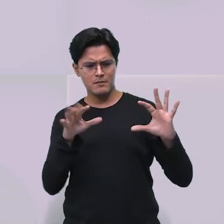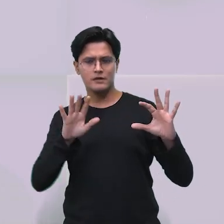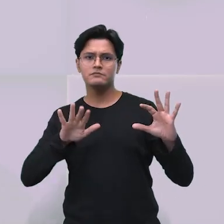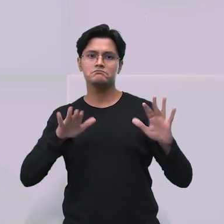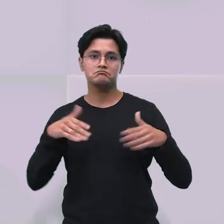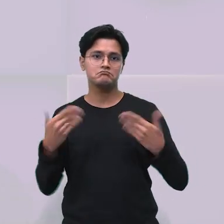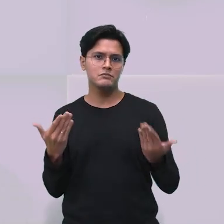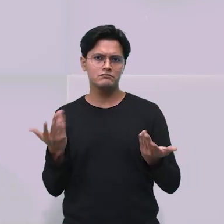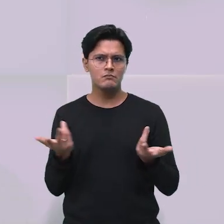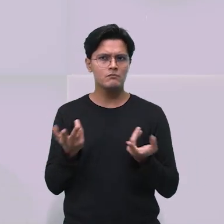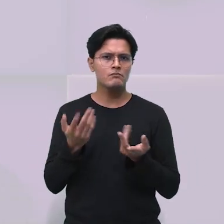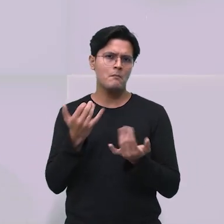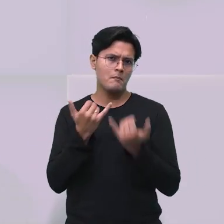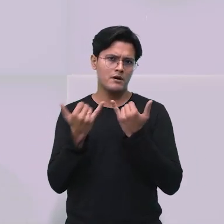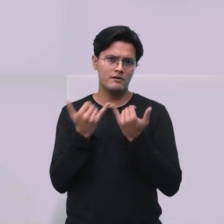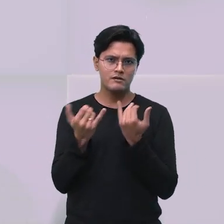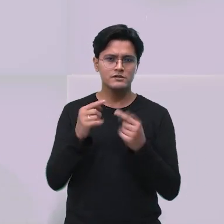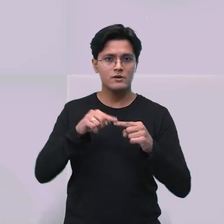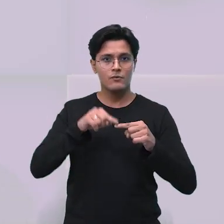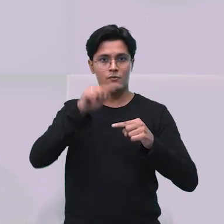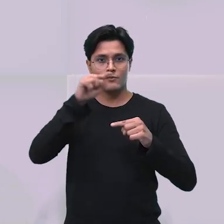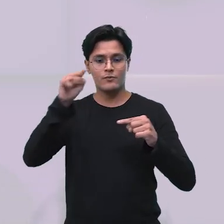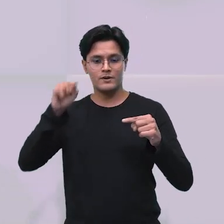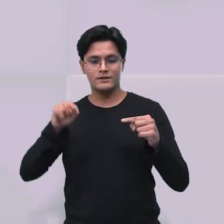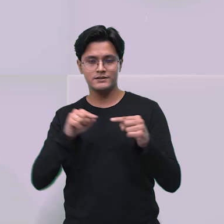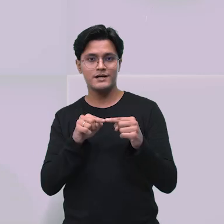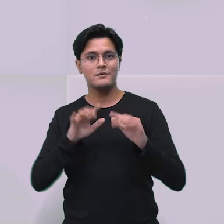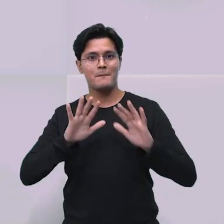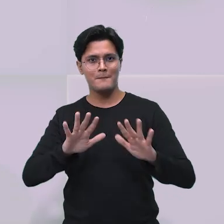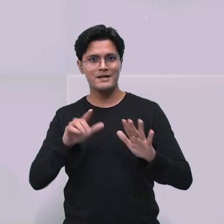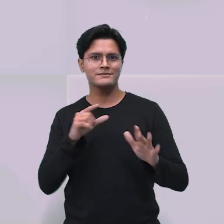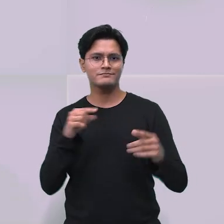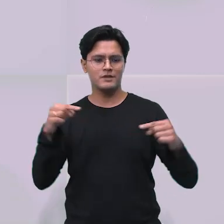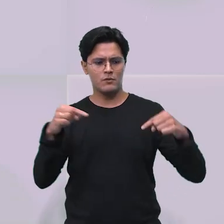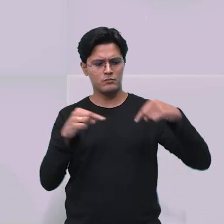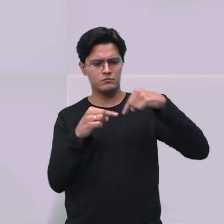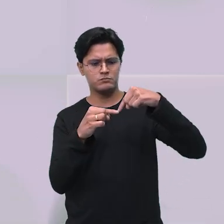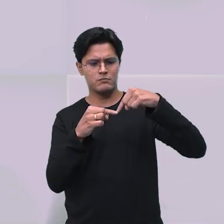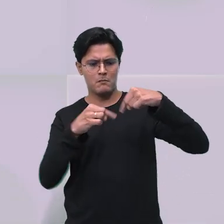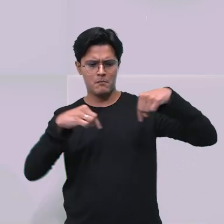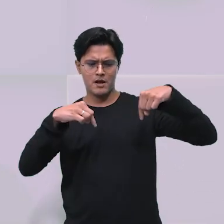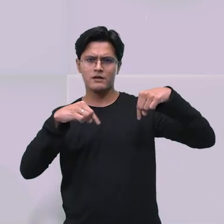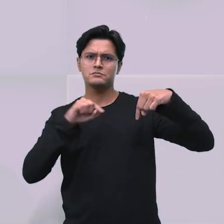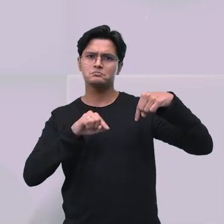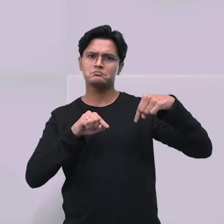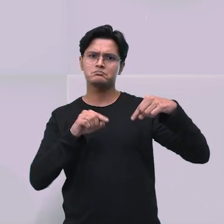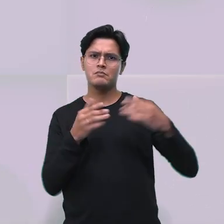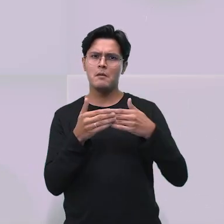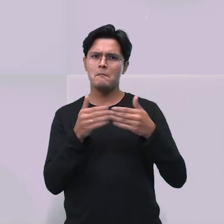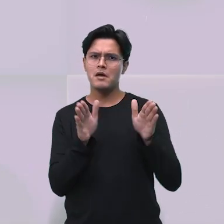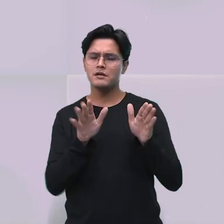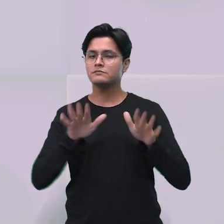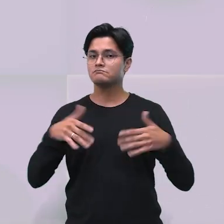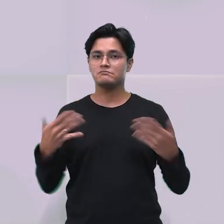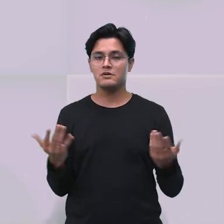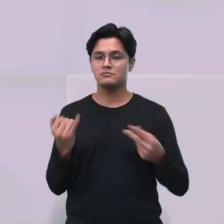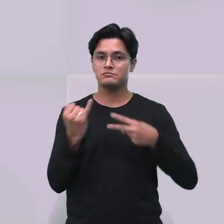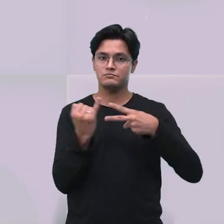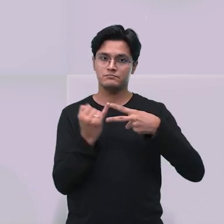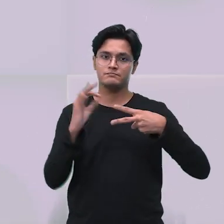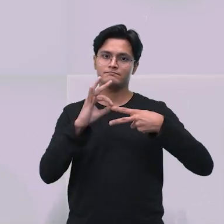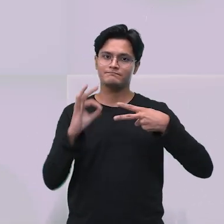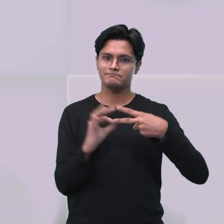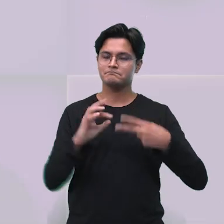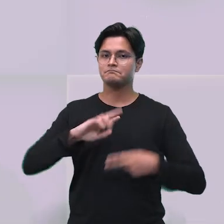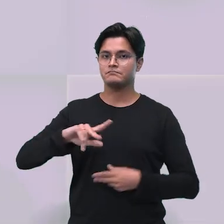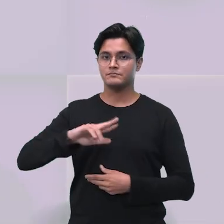Aparentemente seria um quadrado, mas pelo fato de uma das pontas não estar fechada, nós não teríamos um polígono, tá? Então, para a gente